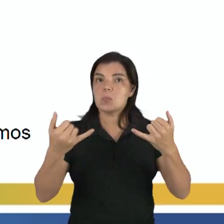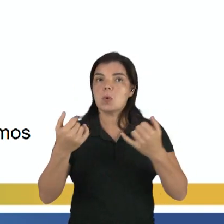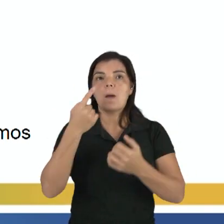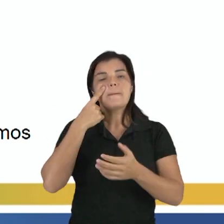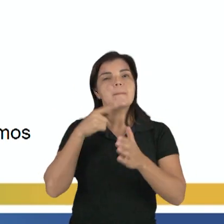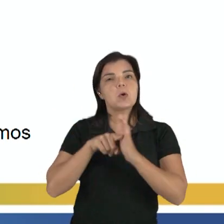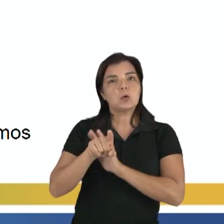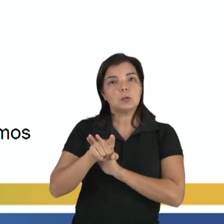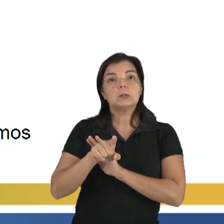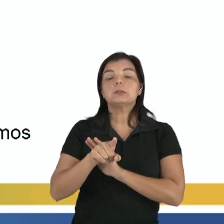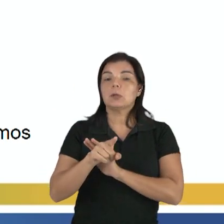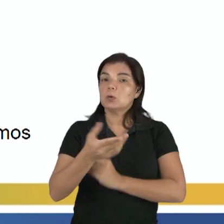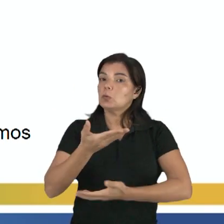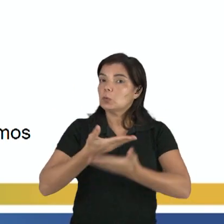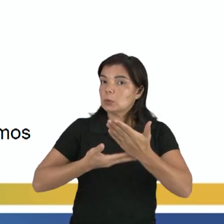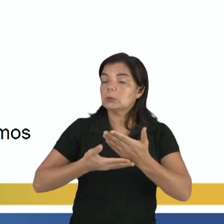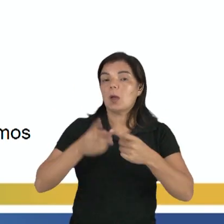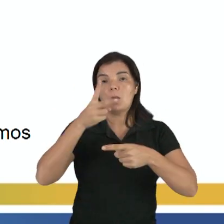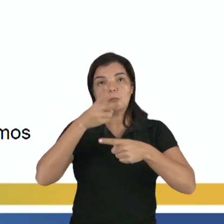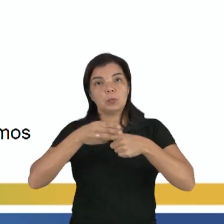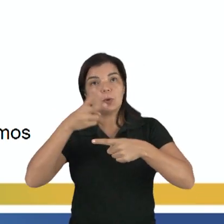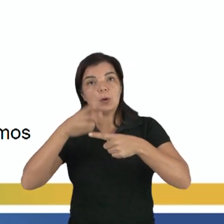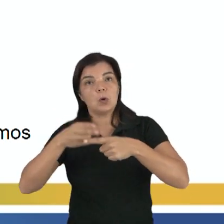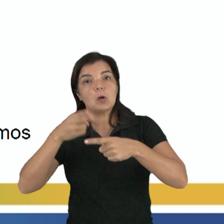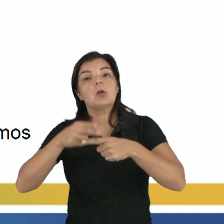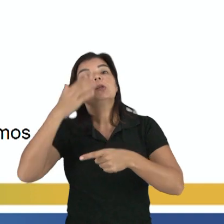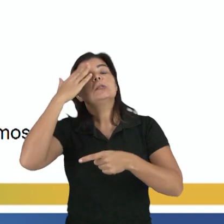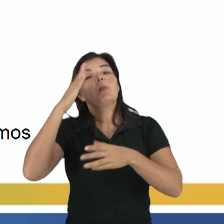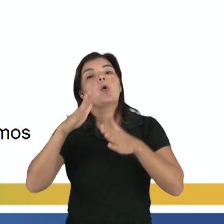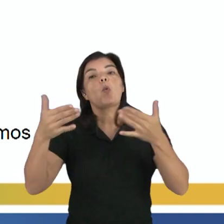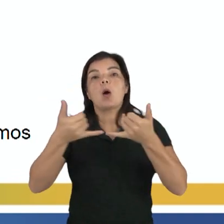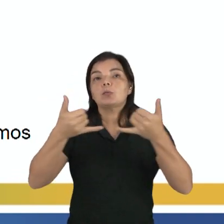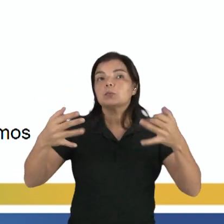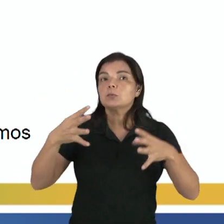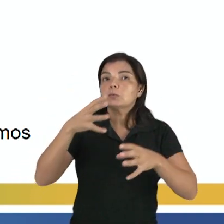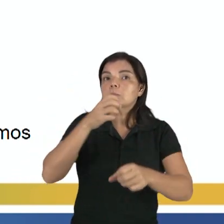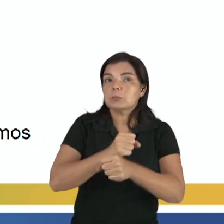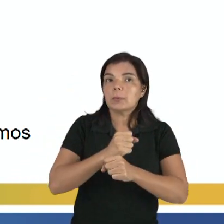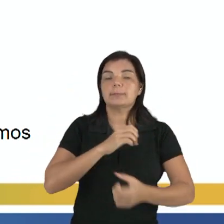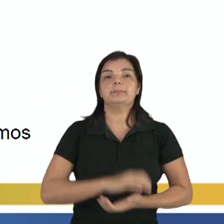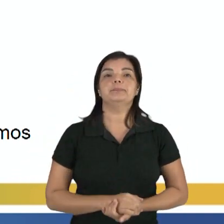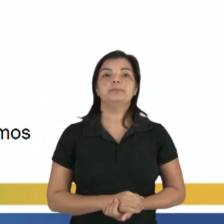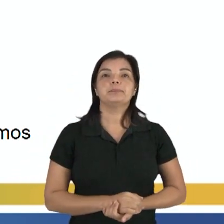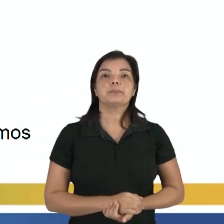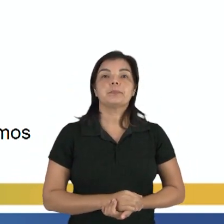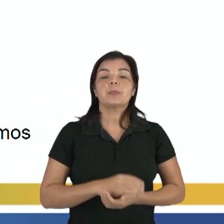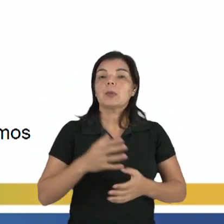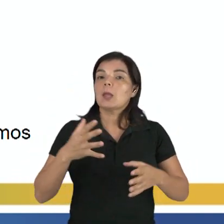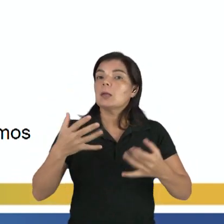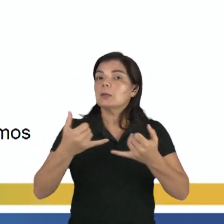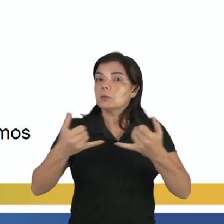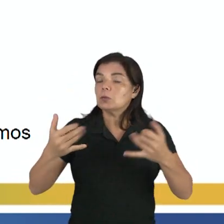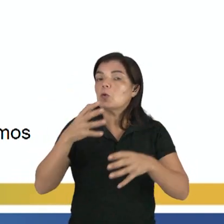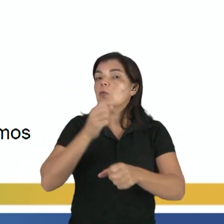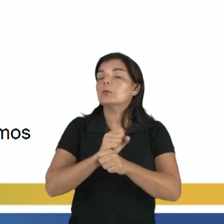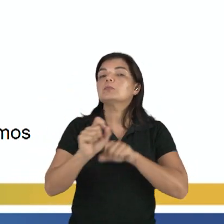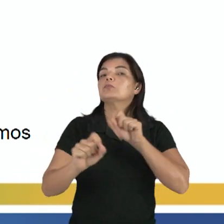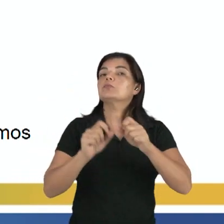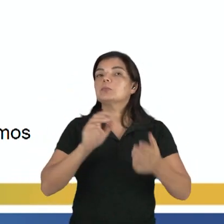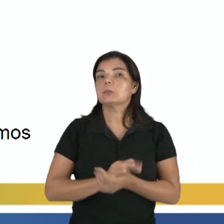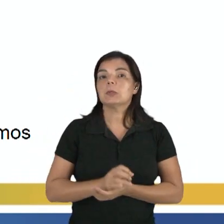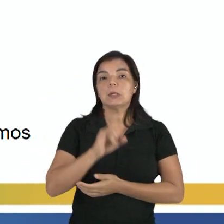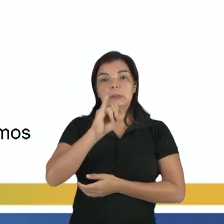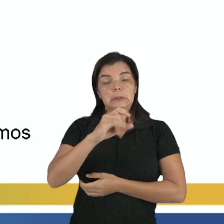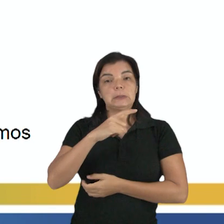E aí ele pergunta então ficam associação em série né então ele quer saber qual é a corrente total ali né essa corrente vai ser dada pelo que